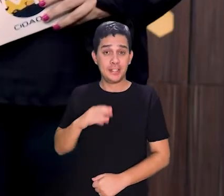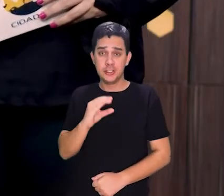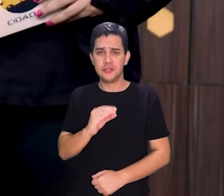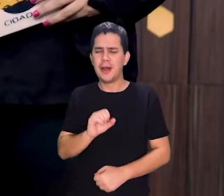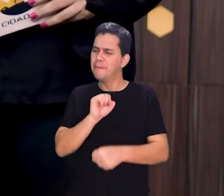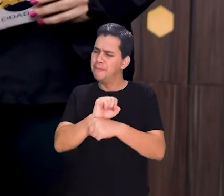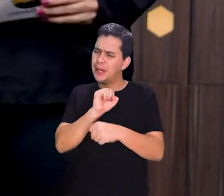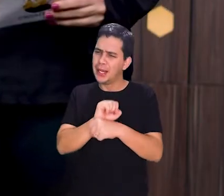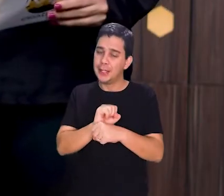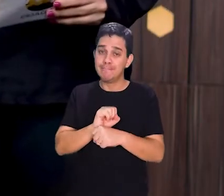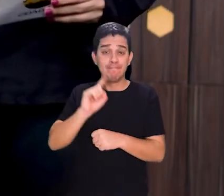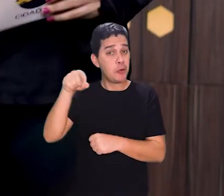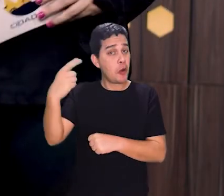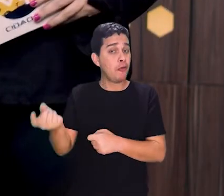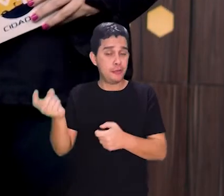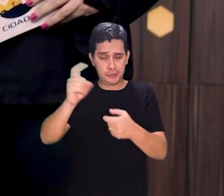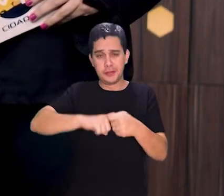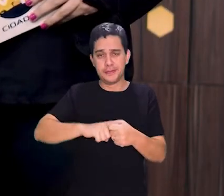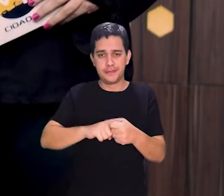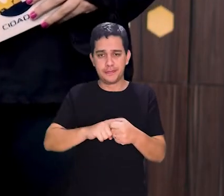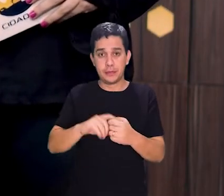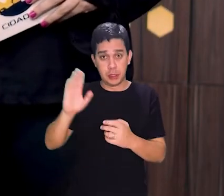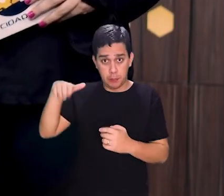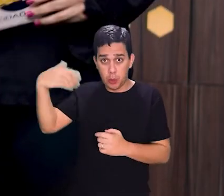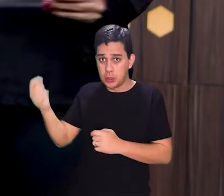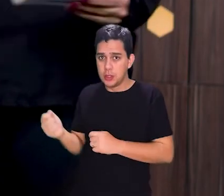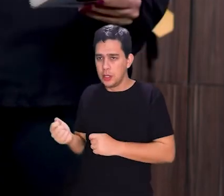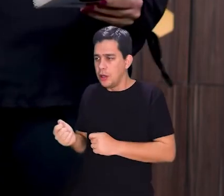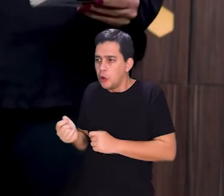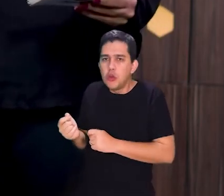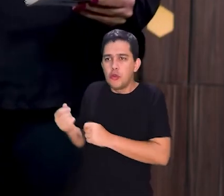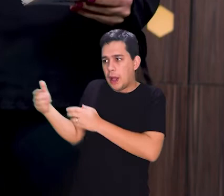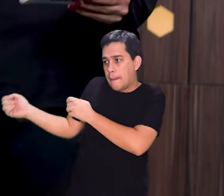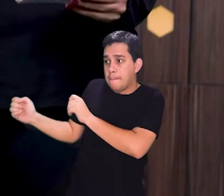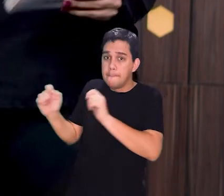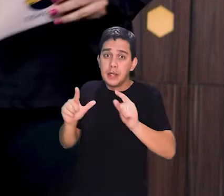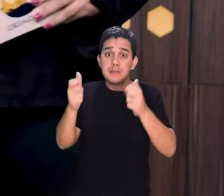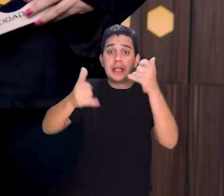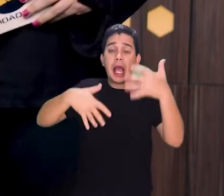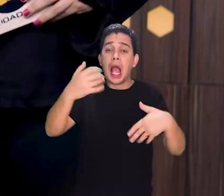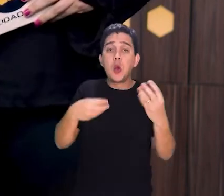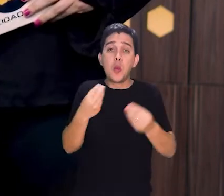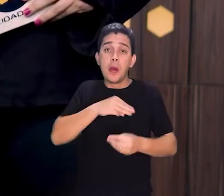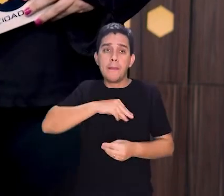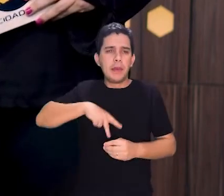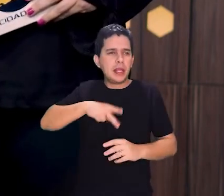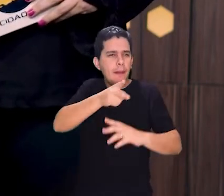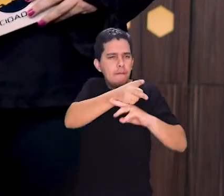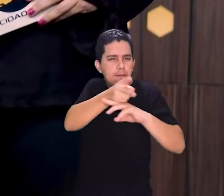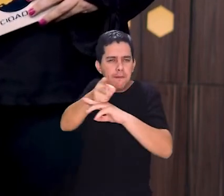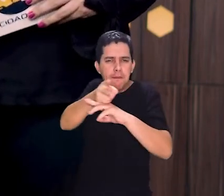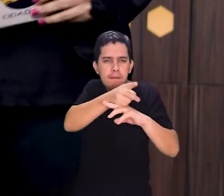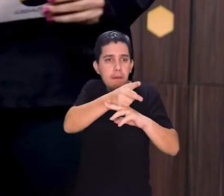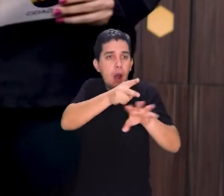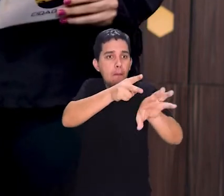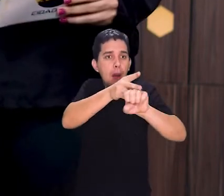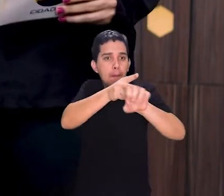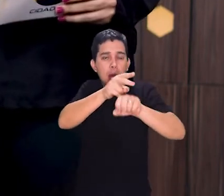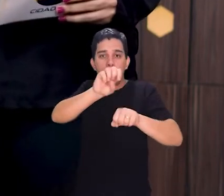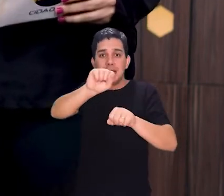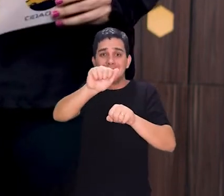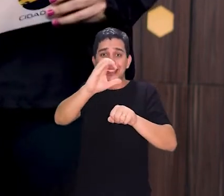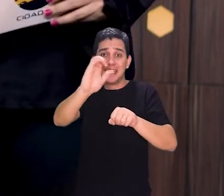A seguir, entenda como o MPRJ está fazendo o escaneamento das unidades socioeducativas do Degase por meio